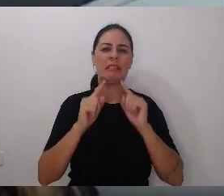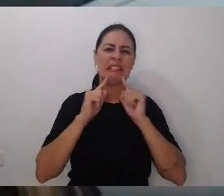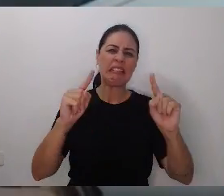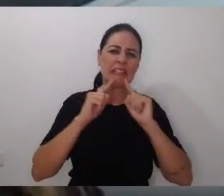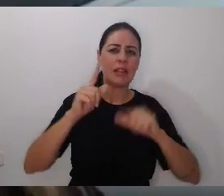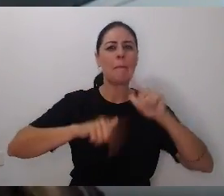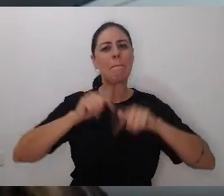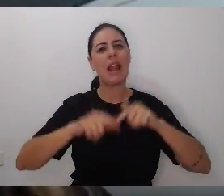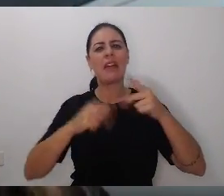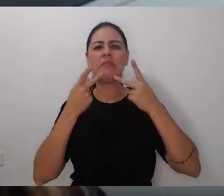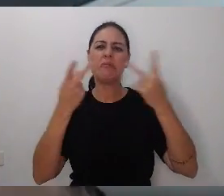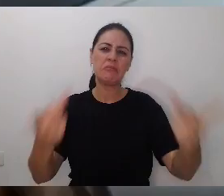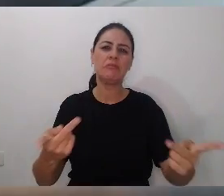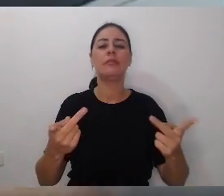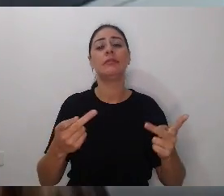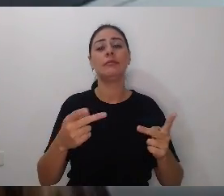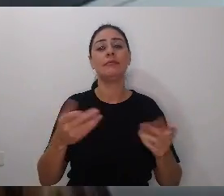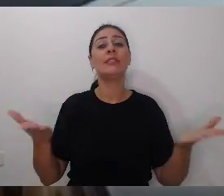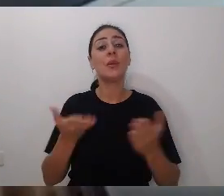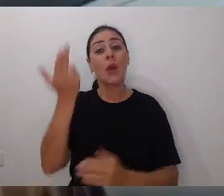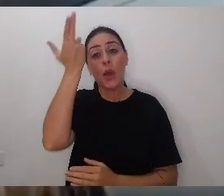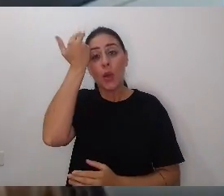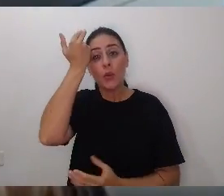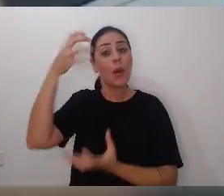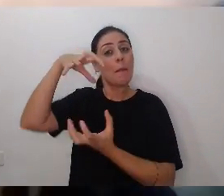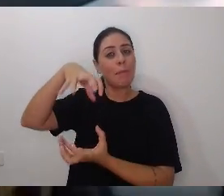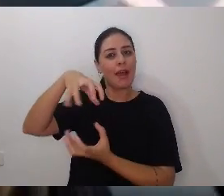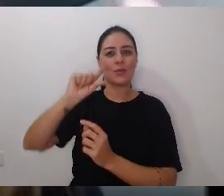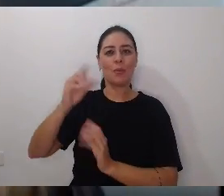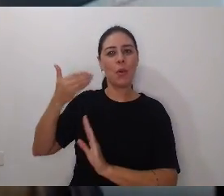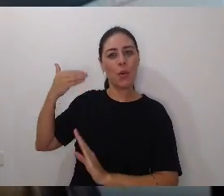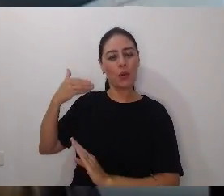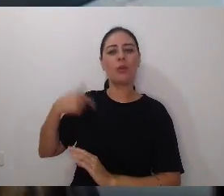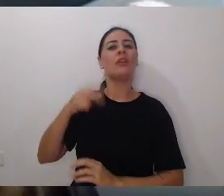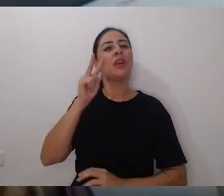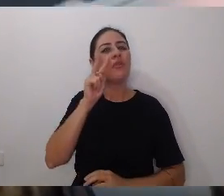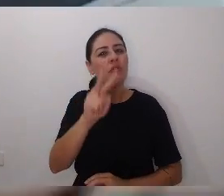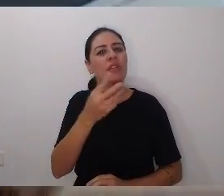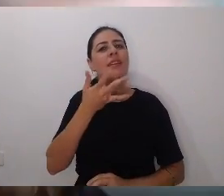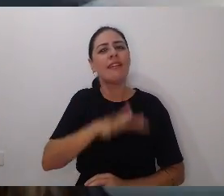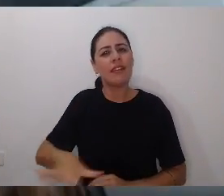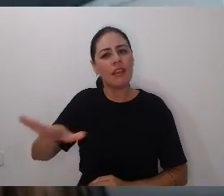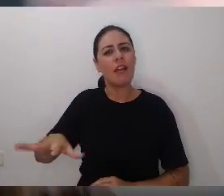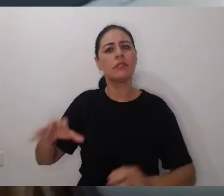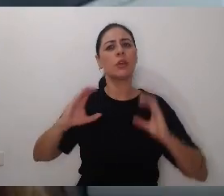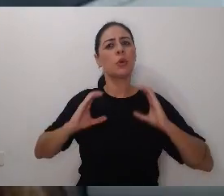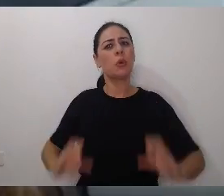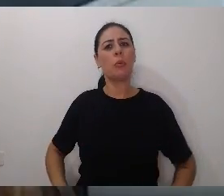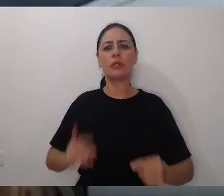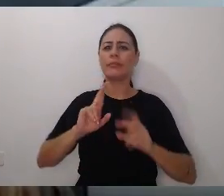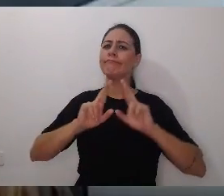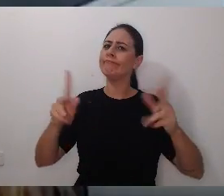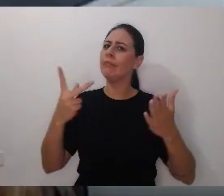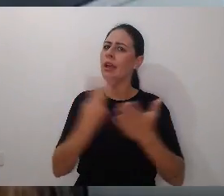para a criança saber lidar, porque a criança não sabe o que é aquilo, o que acontece? Explode, né? Acaba brigando,